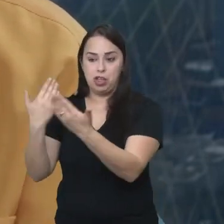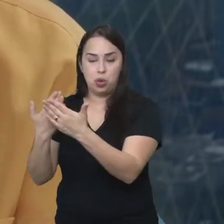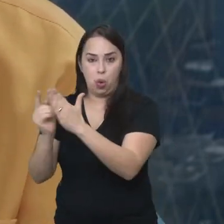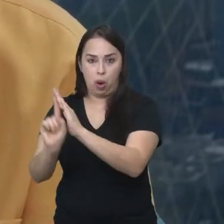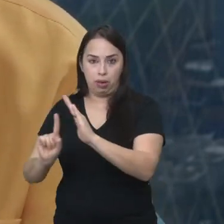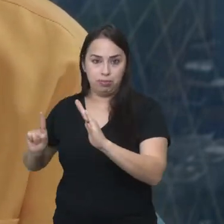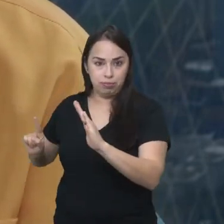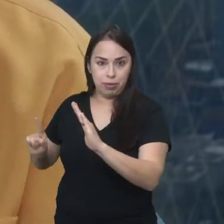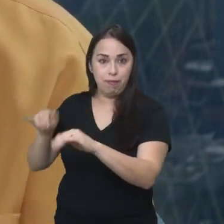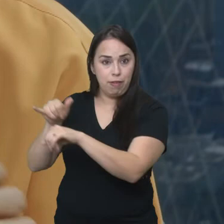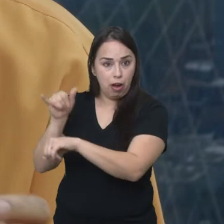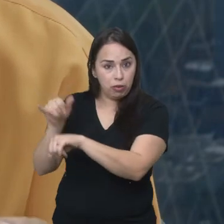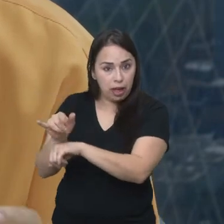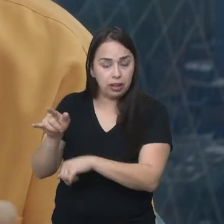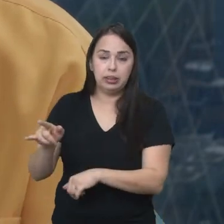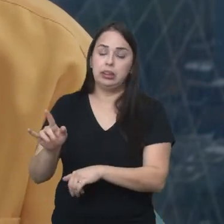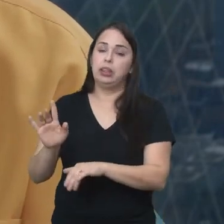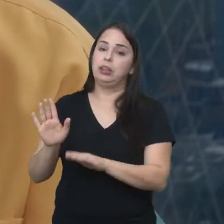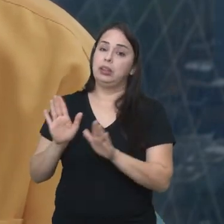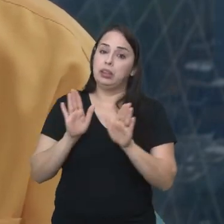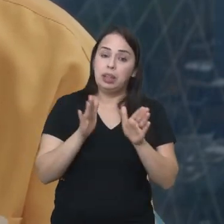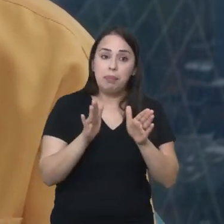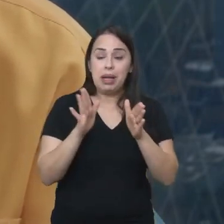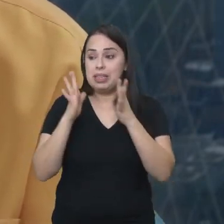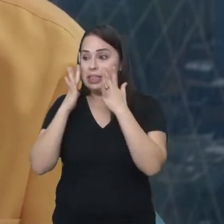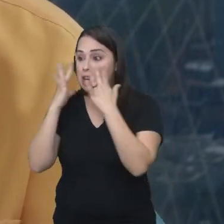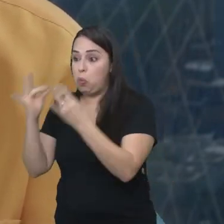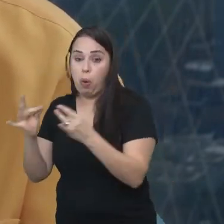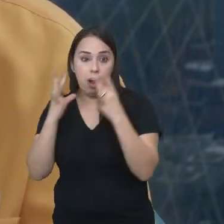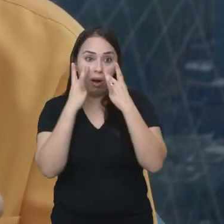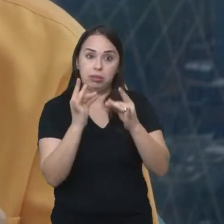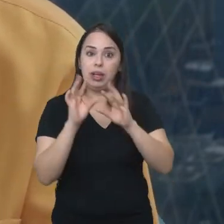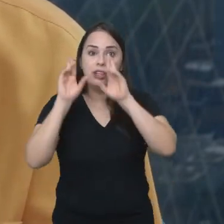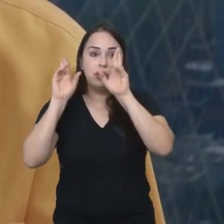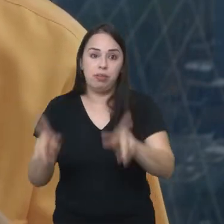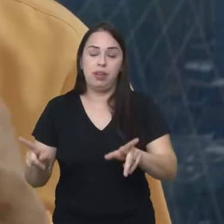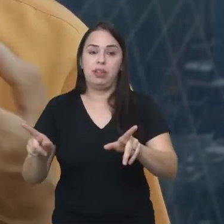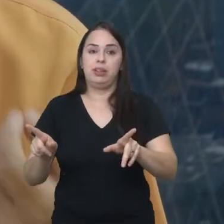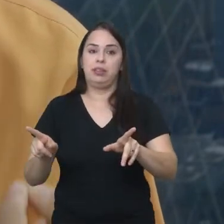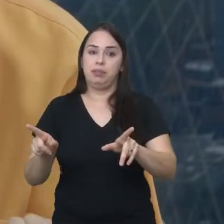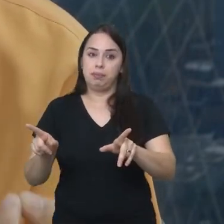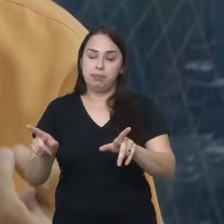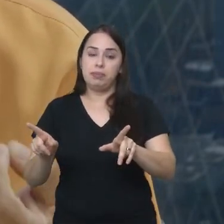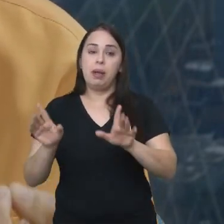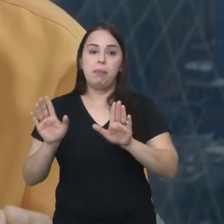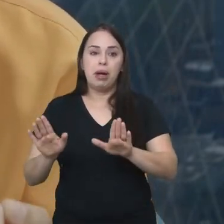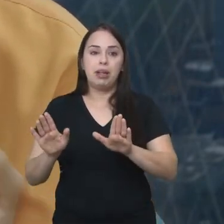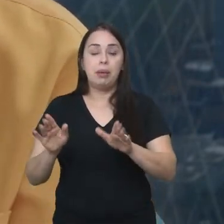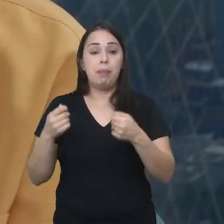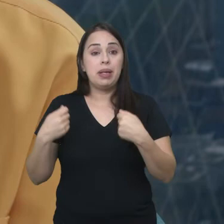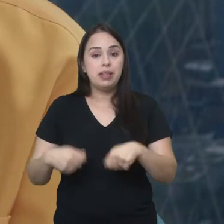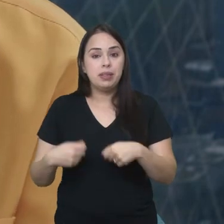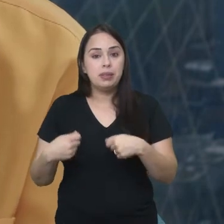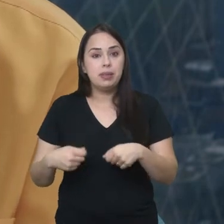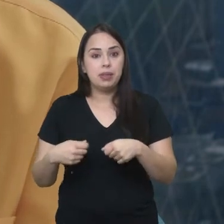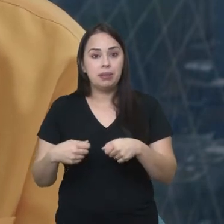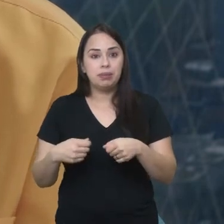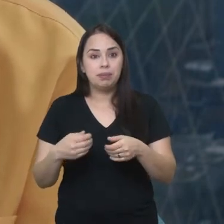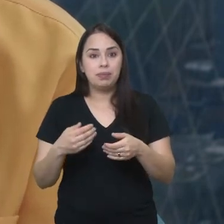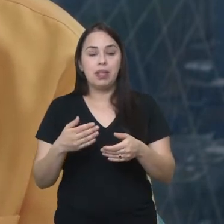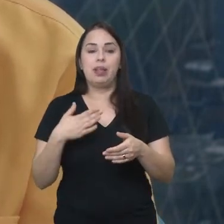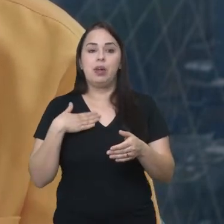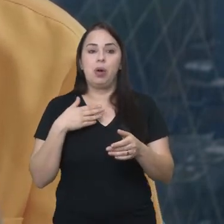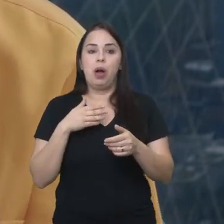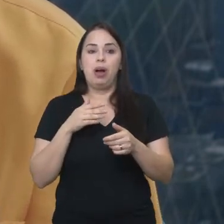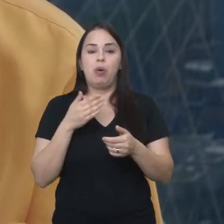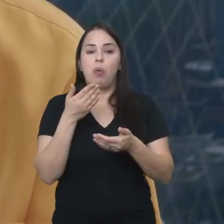ter a mesma atenção. São dois casos distintos, diferentes um do outro, mas a gente deveria dar a mesma assistência para os dois casos, né?